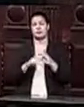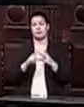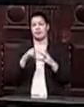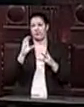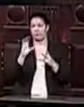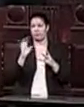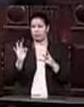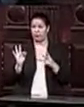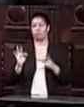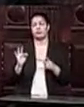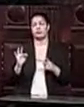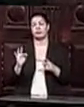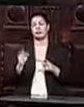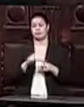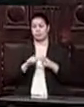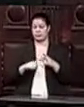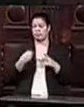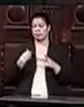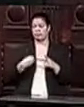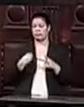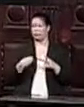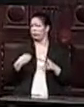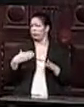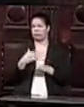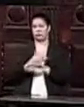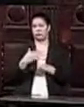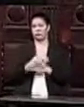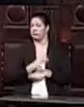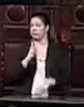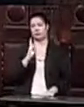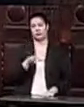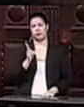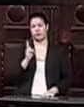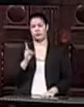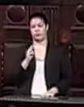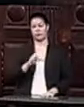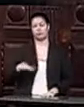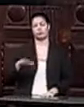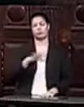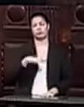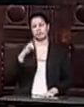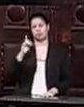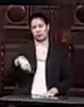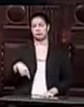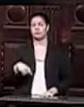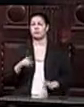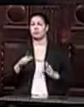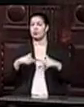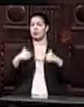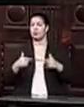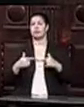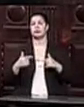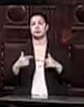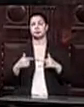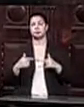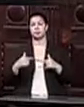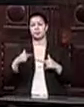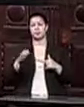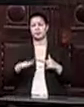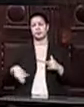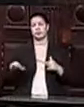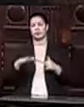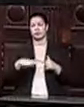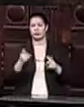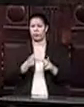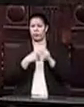participação absolutamente hegemônica neste setor, que atua, não obstante a